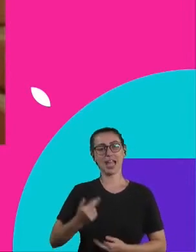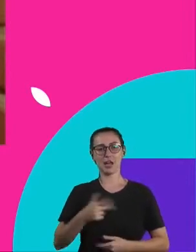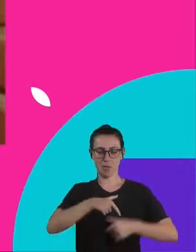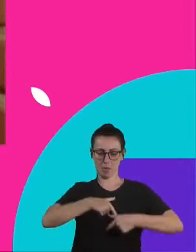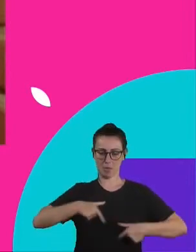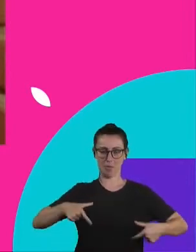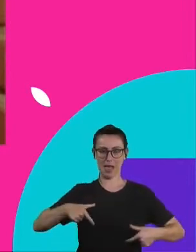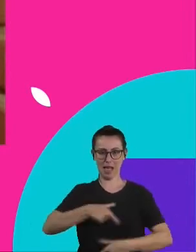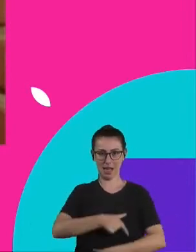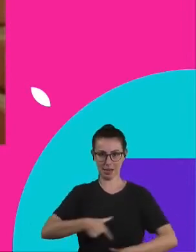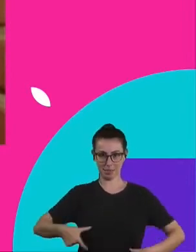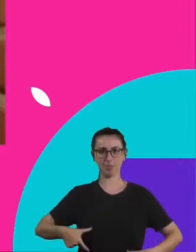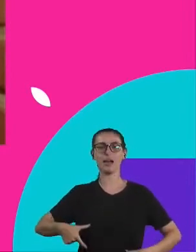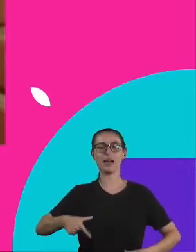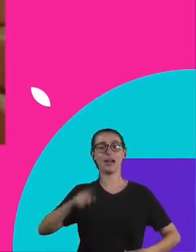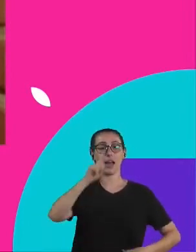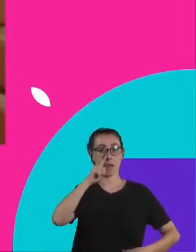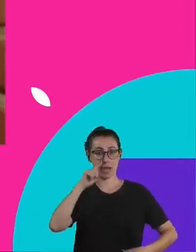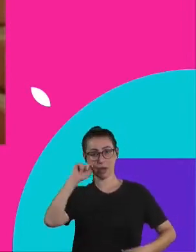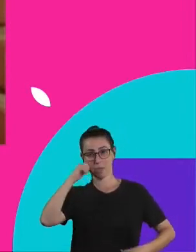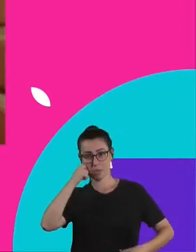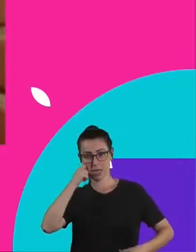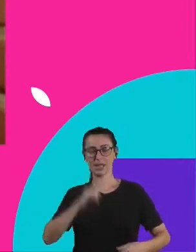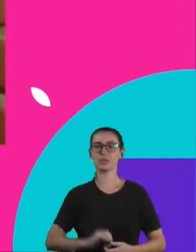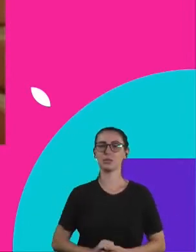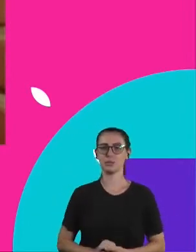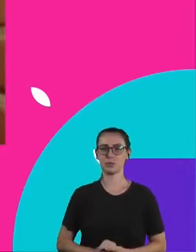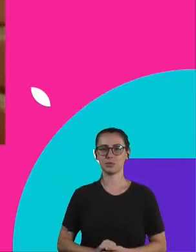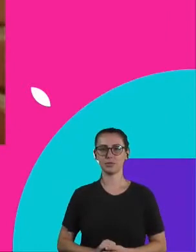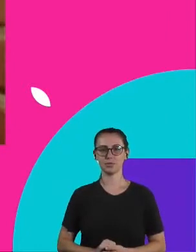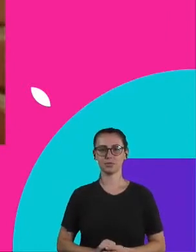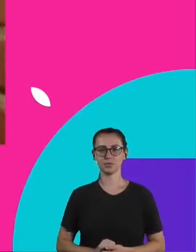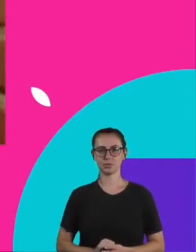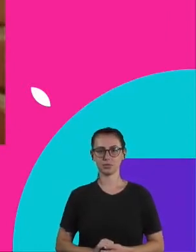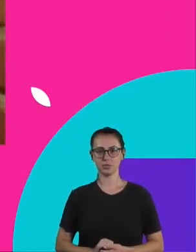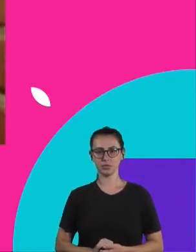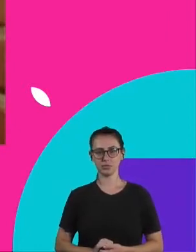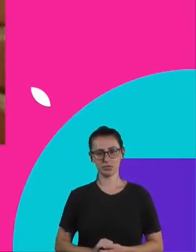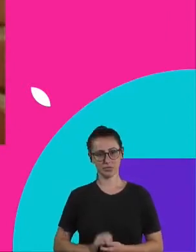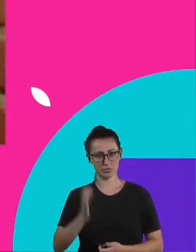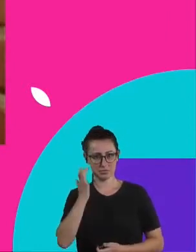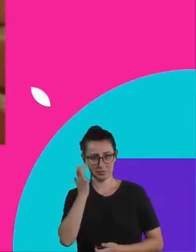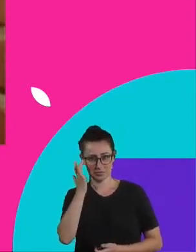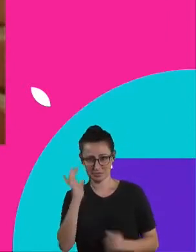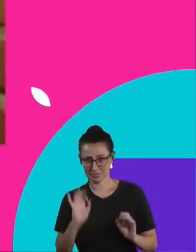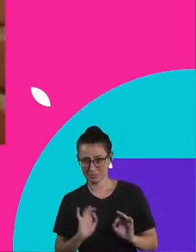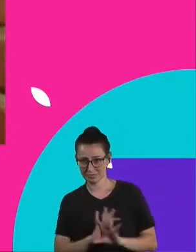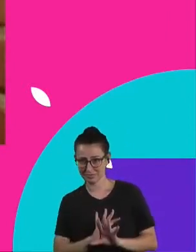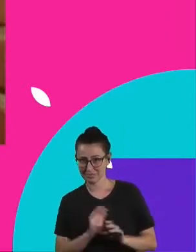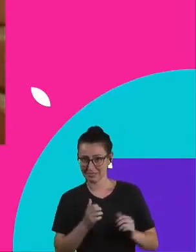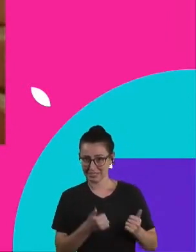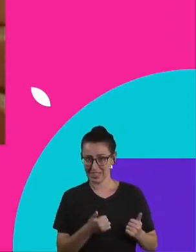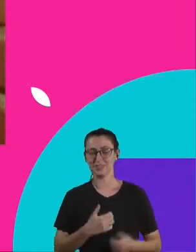listrada. Meu cabelo é carapim. Eu acho que é o suficiente, né? Fico